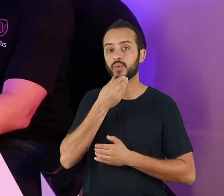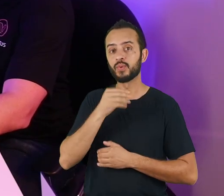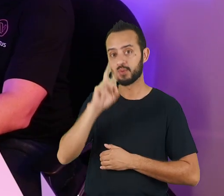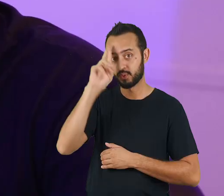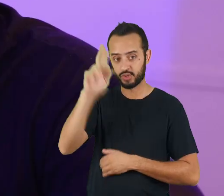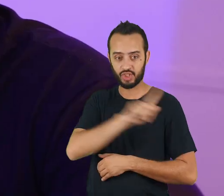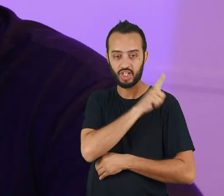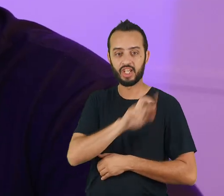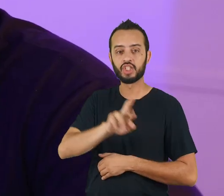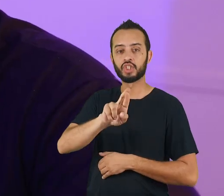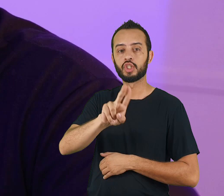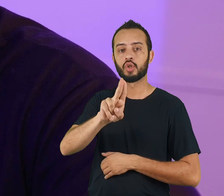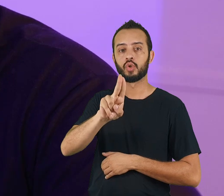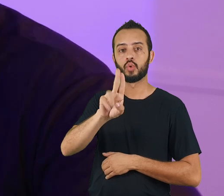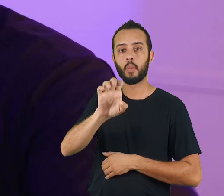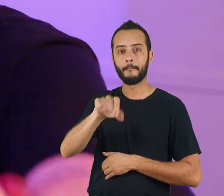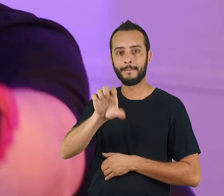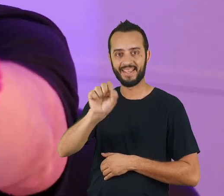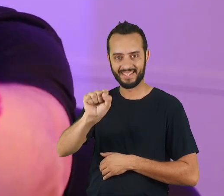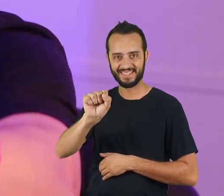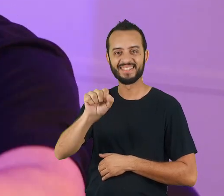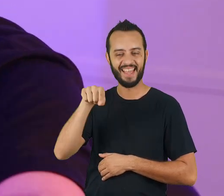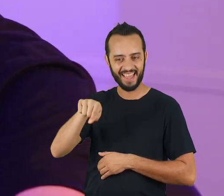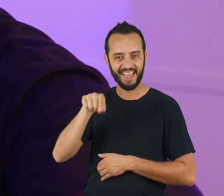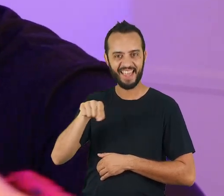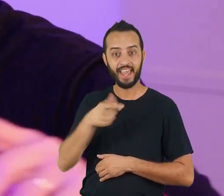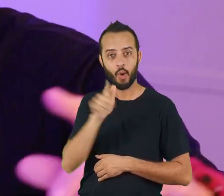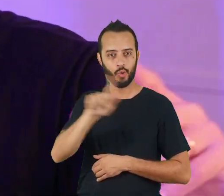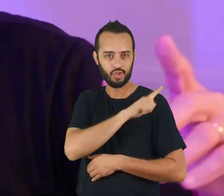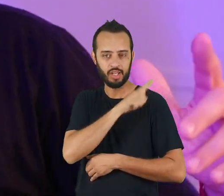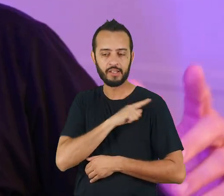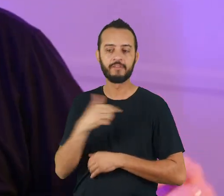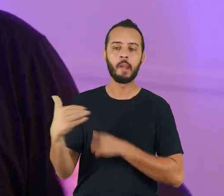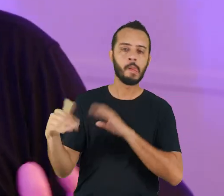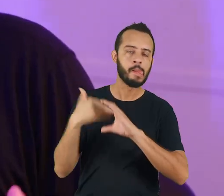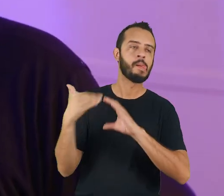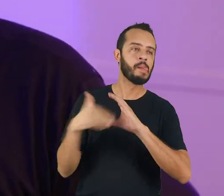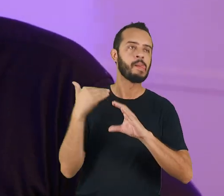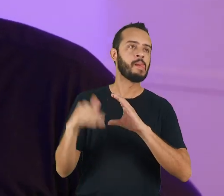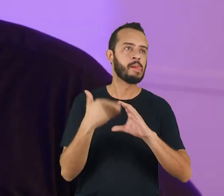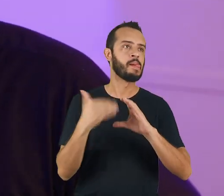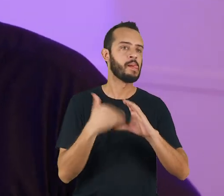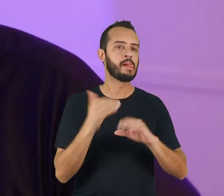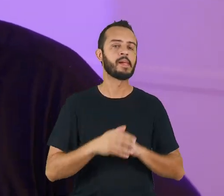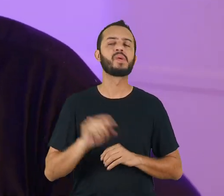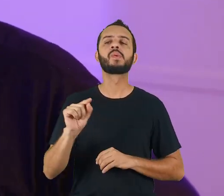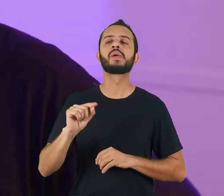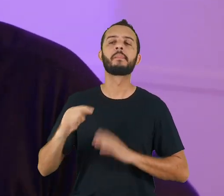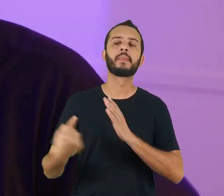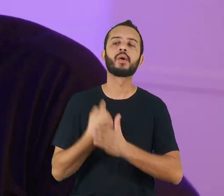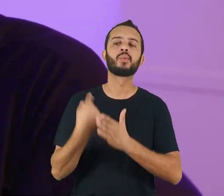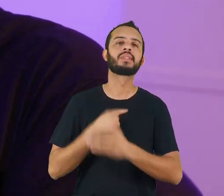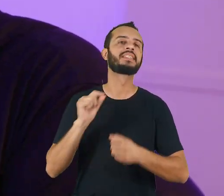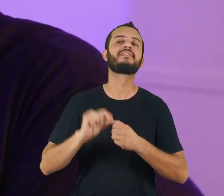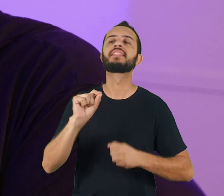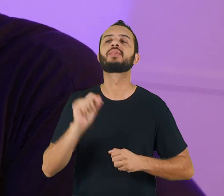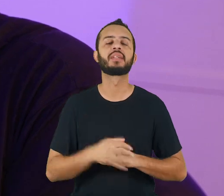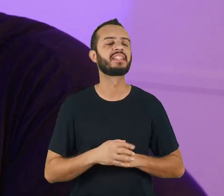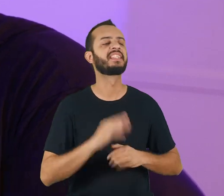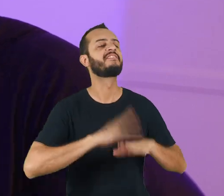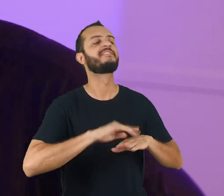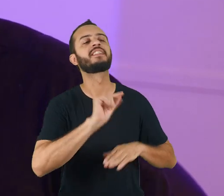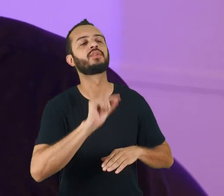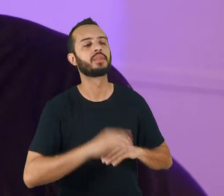mensagem para mim de 10 em 10 minutos Rubinho é outro gerente executivo do venturos tá gente aí eu eu fico lá que que você tá fazendo não ele ainda fica